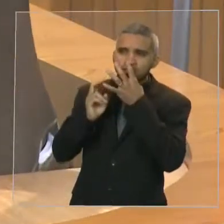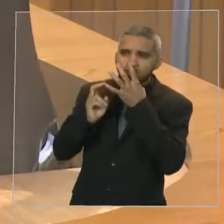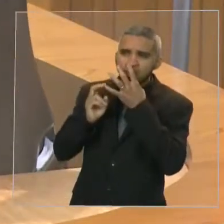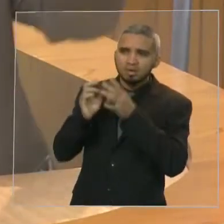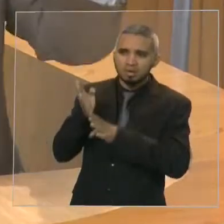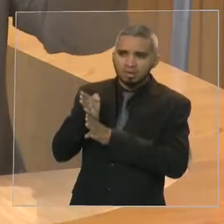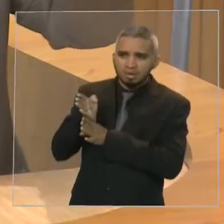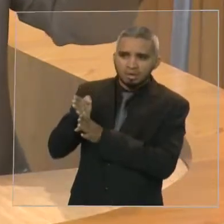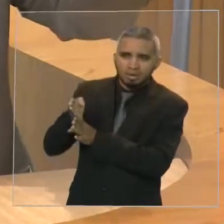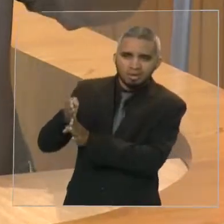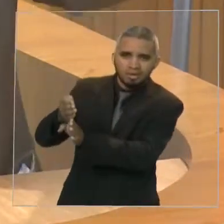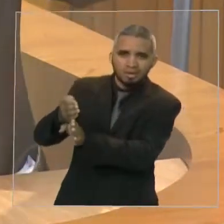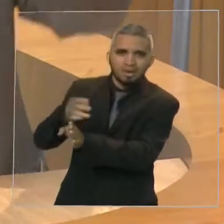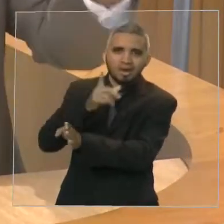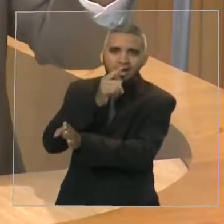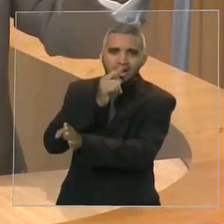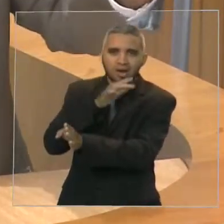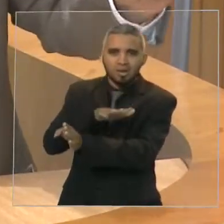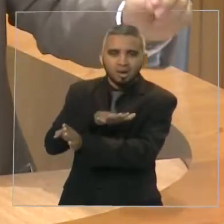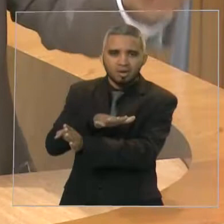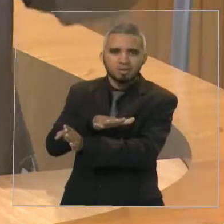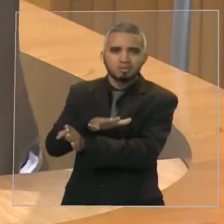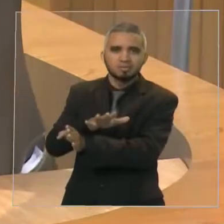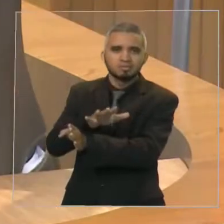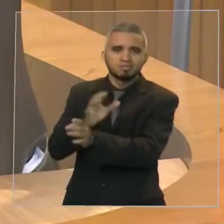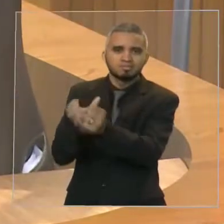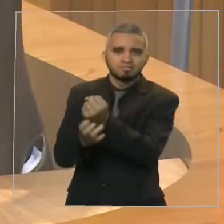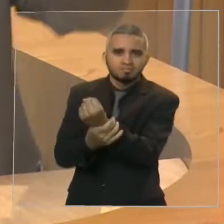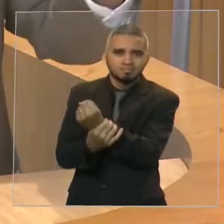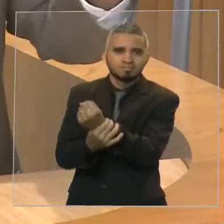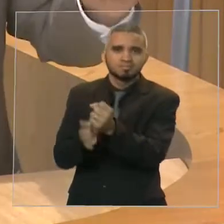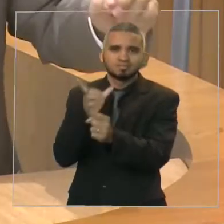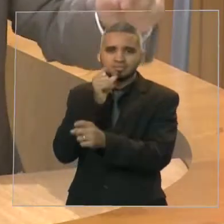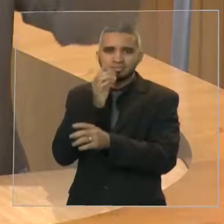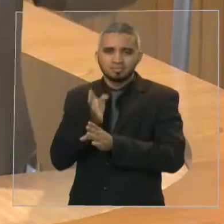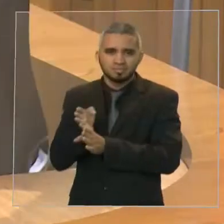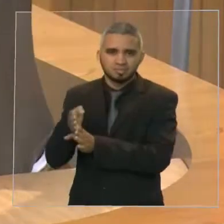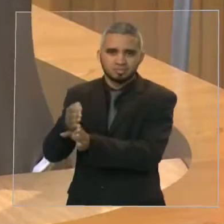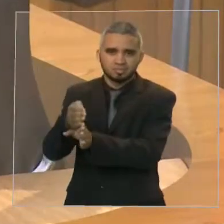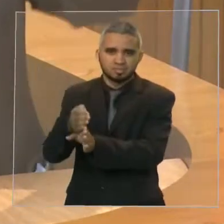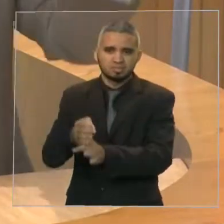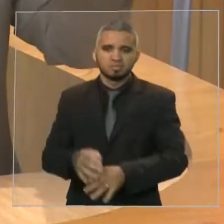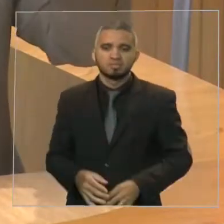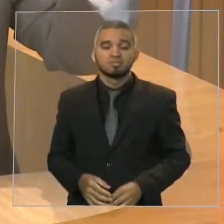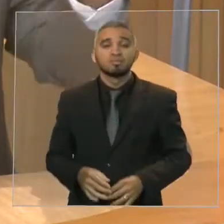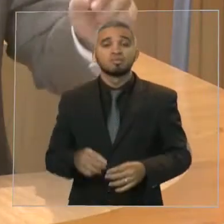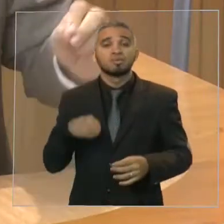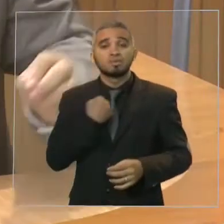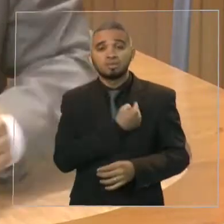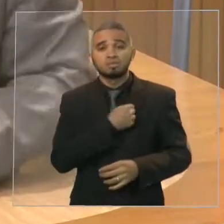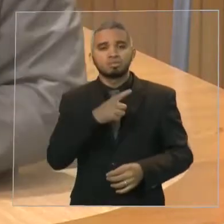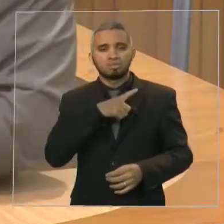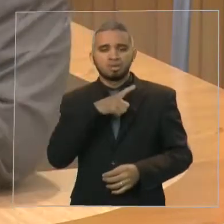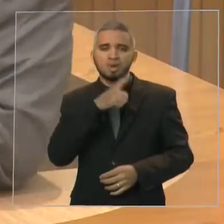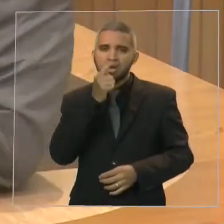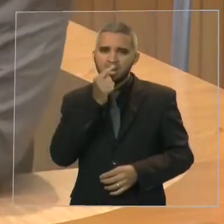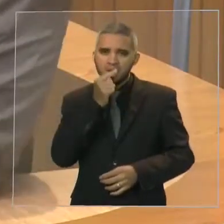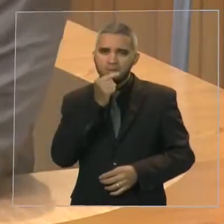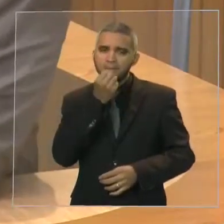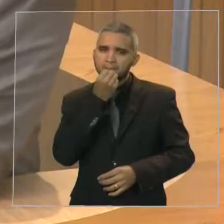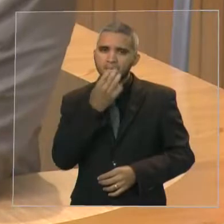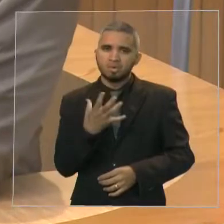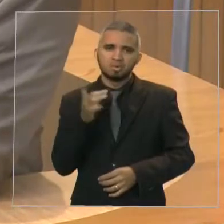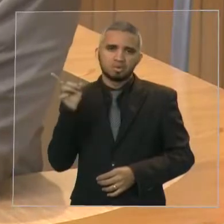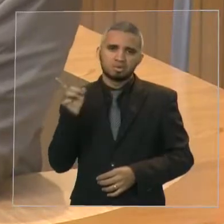seus campos o ano todo com água. E água é vida. Água vamos ter fartura naquela região. Esta é